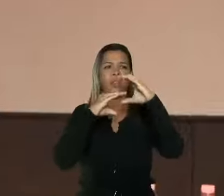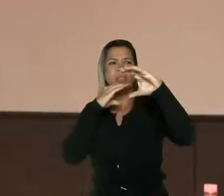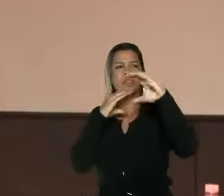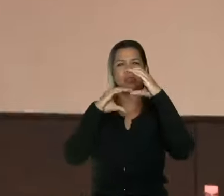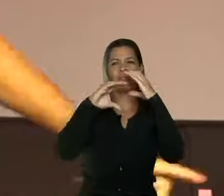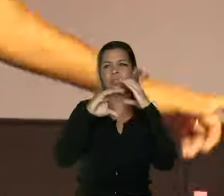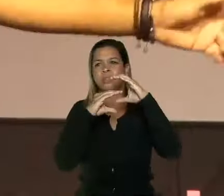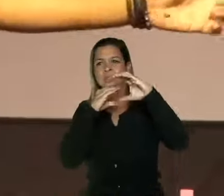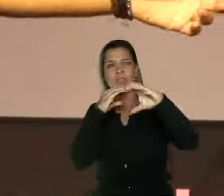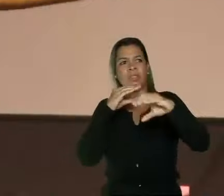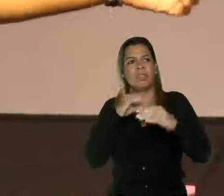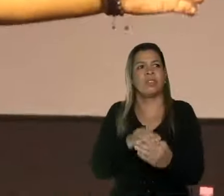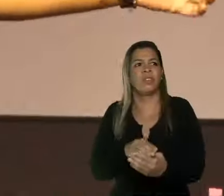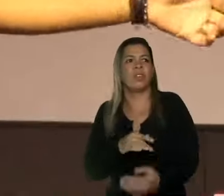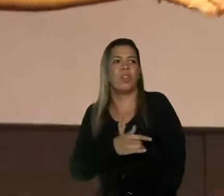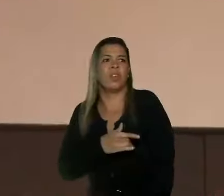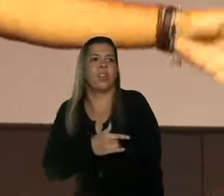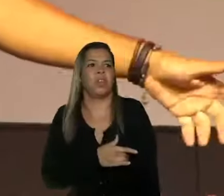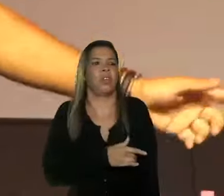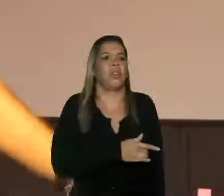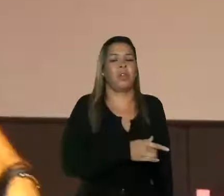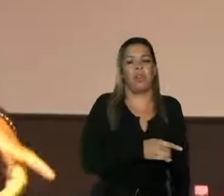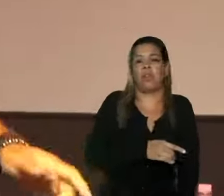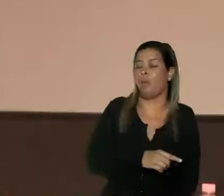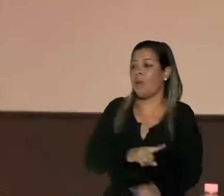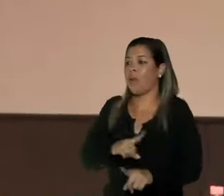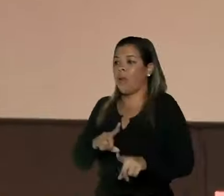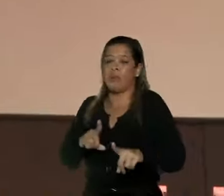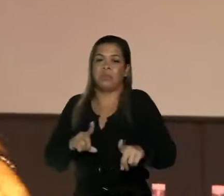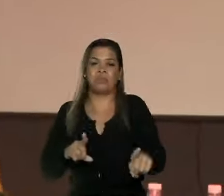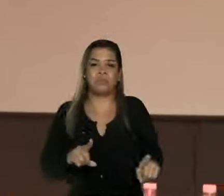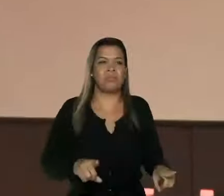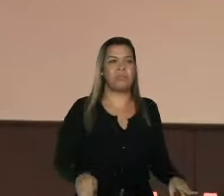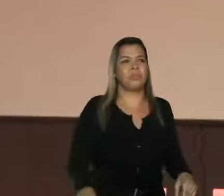reggae, sem nada que me leve.